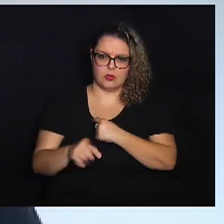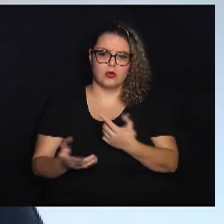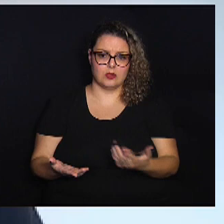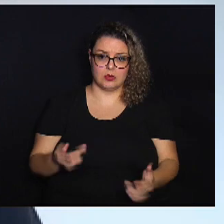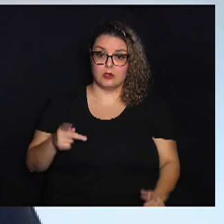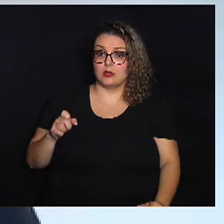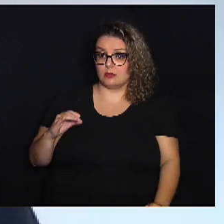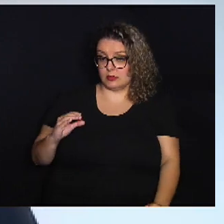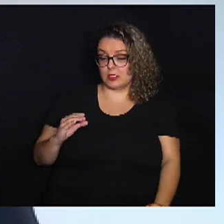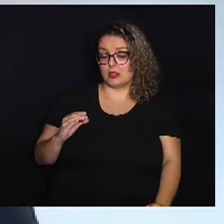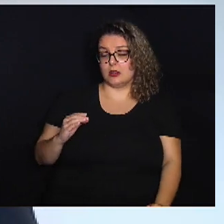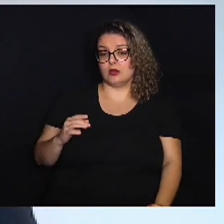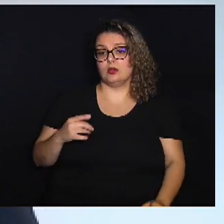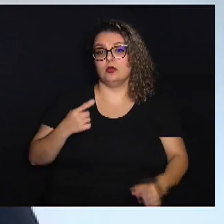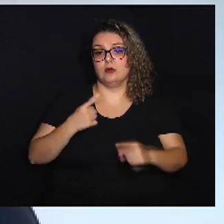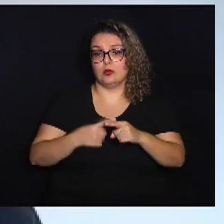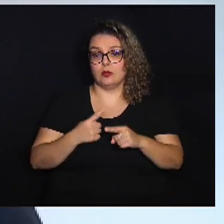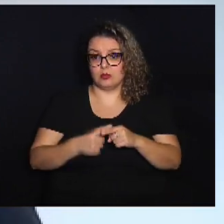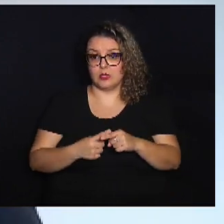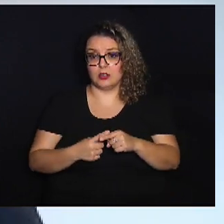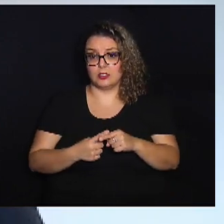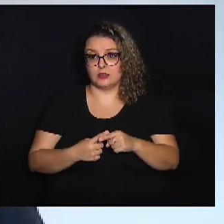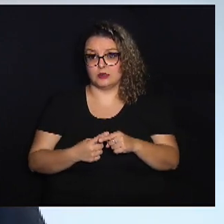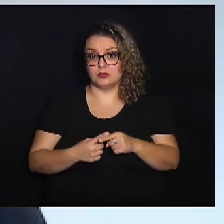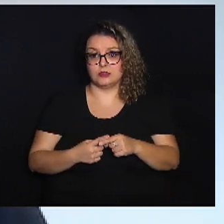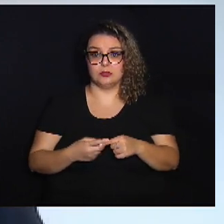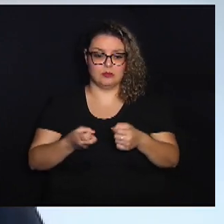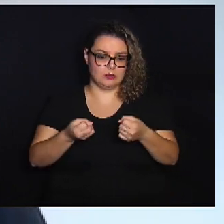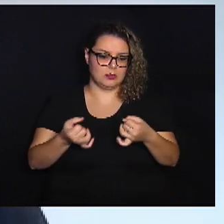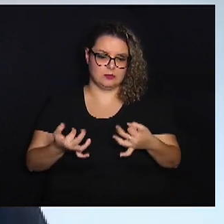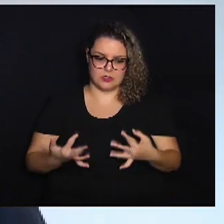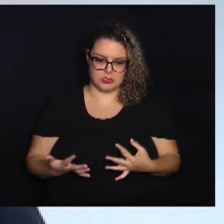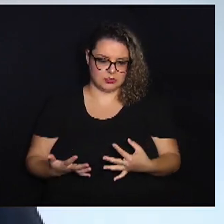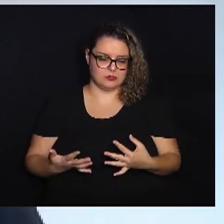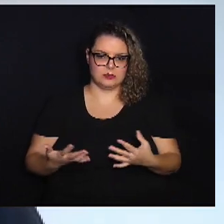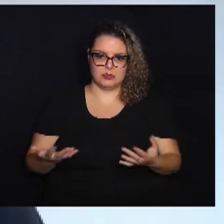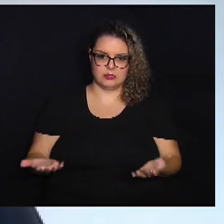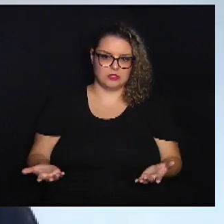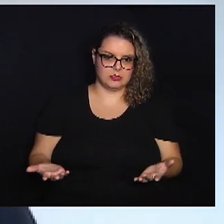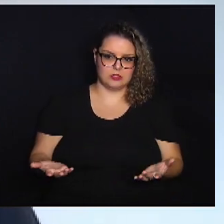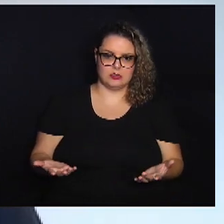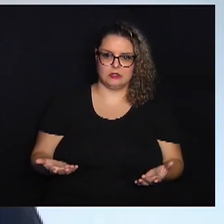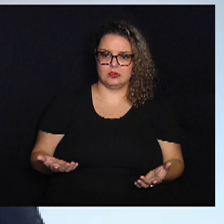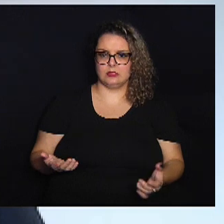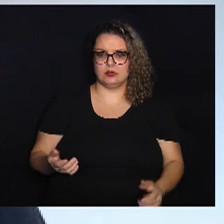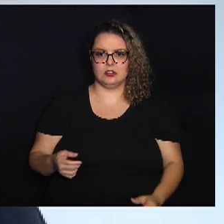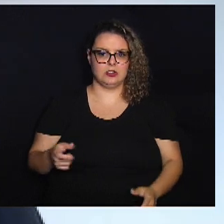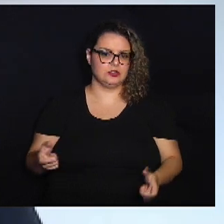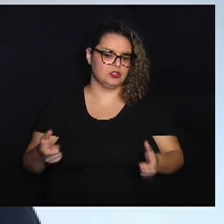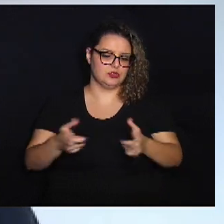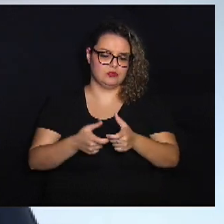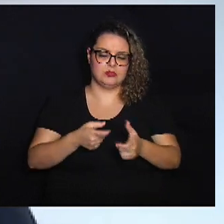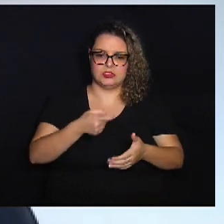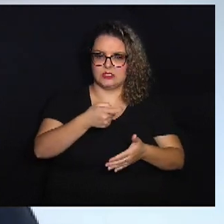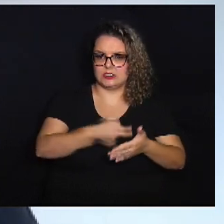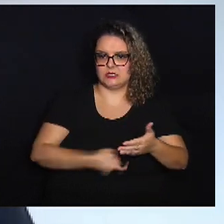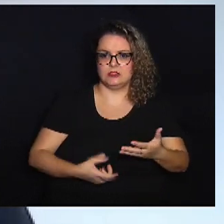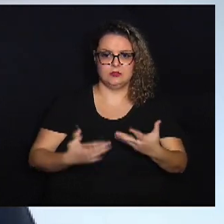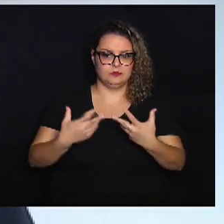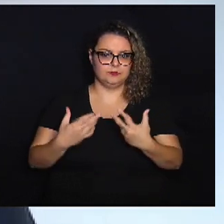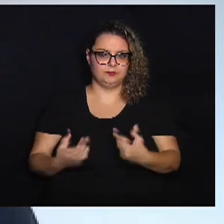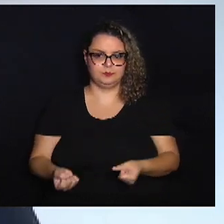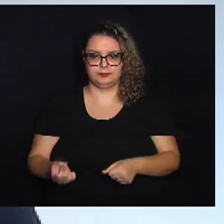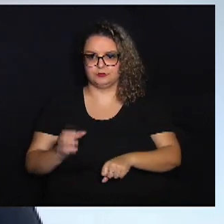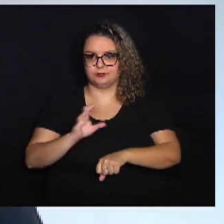PEC, porque sob justificativas de reduzir taxas, de receber recursos